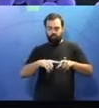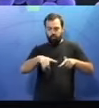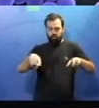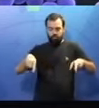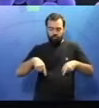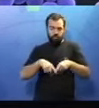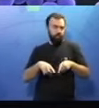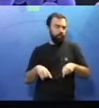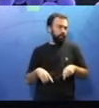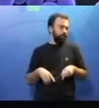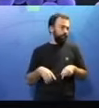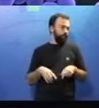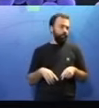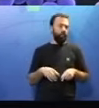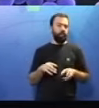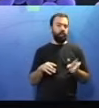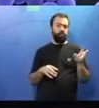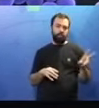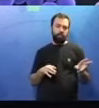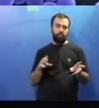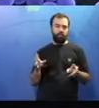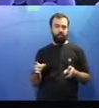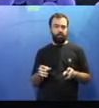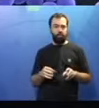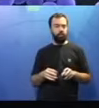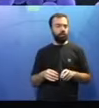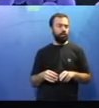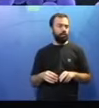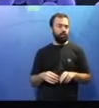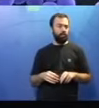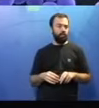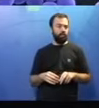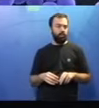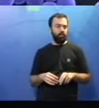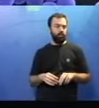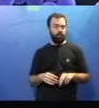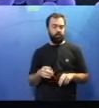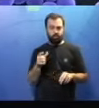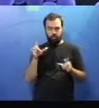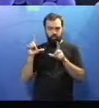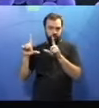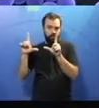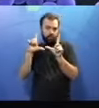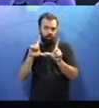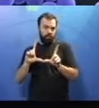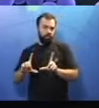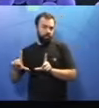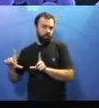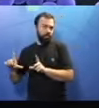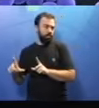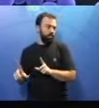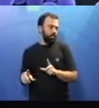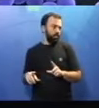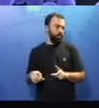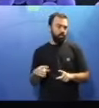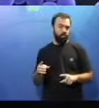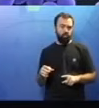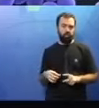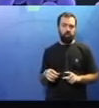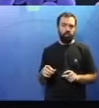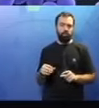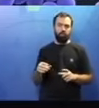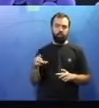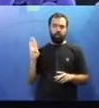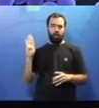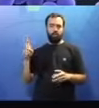próprio alimento, quanto heterótrofos. Aqui eu coloquei 5 exemplos. Bactérias no formato de espiral, como a